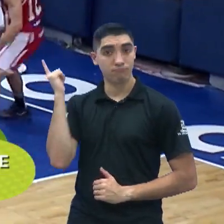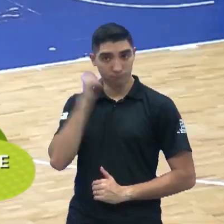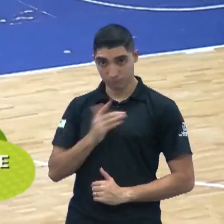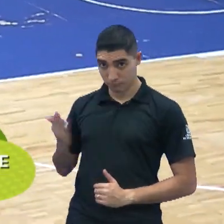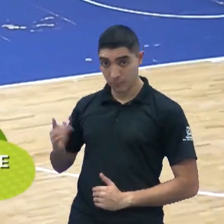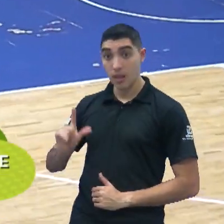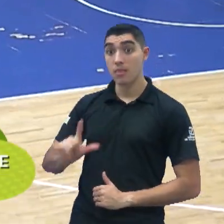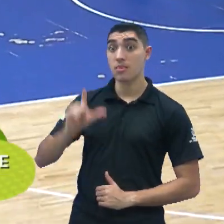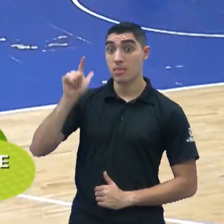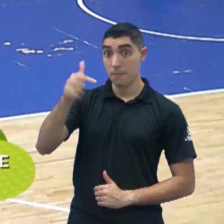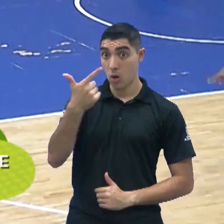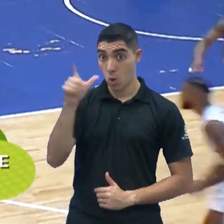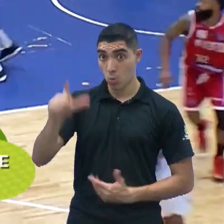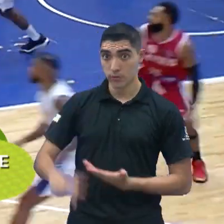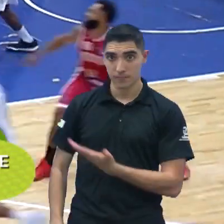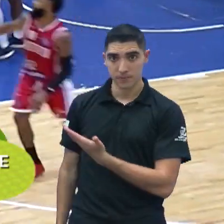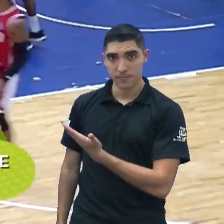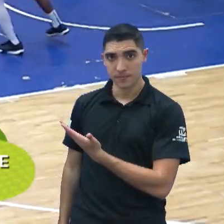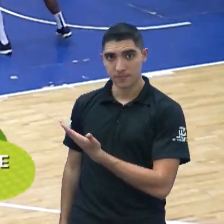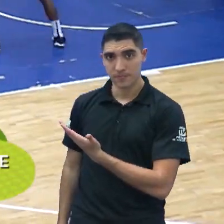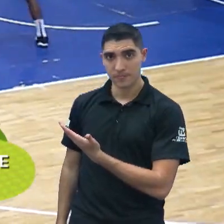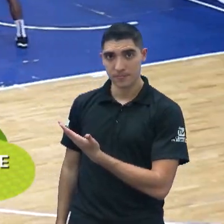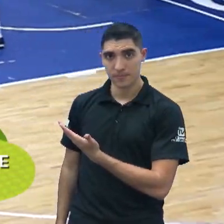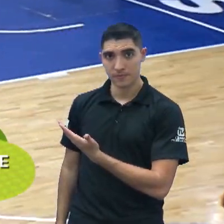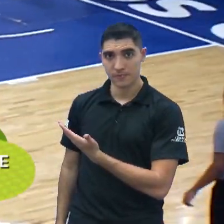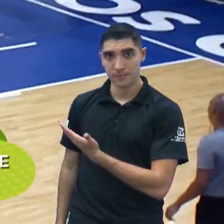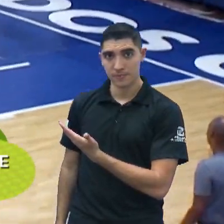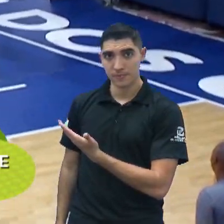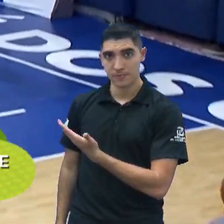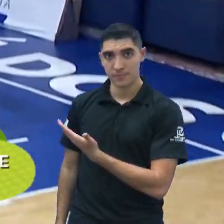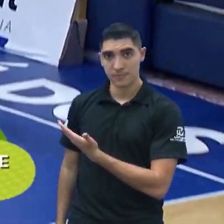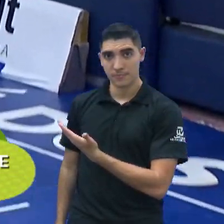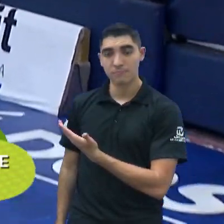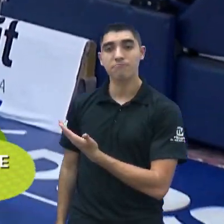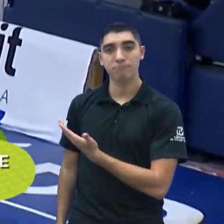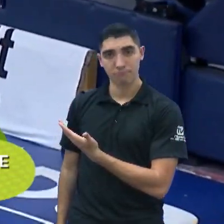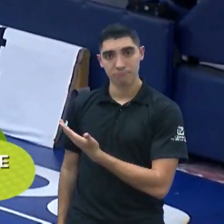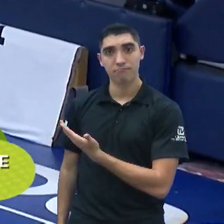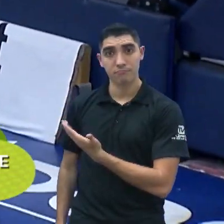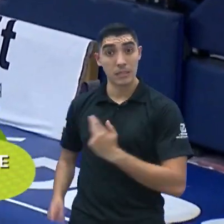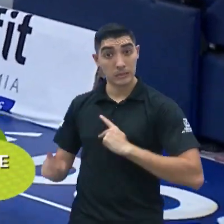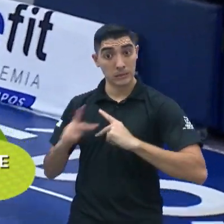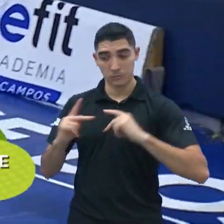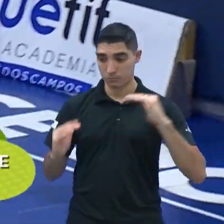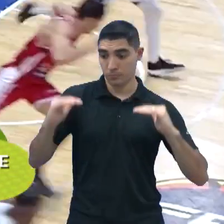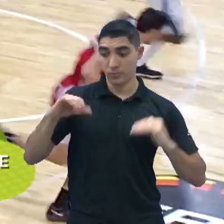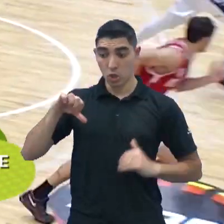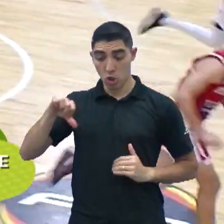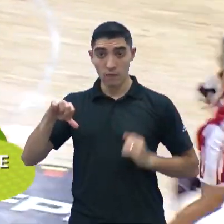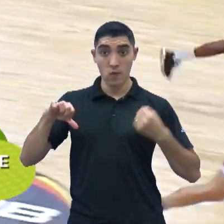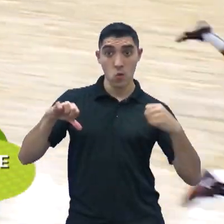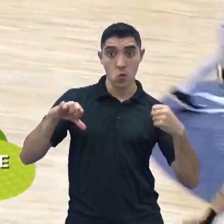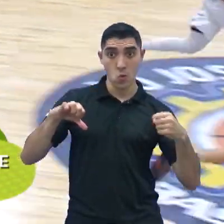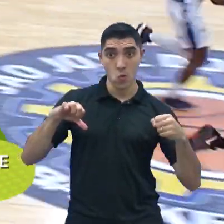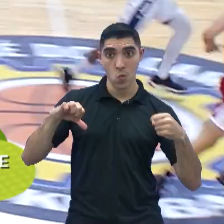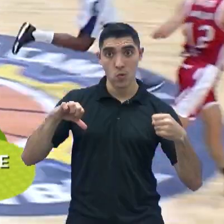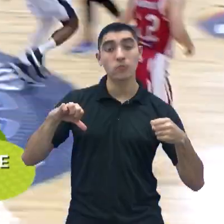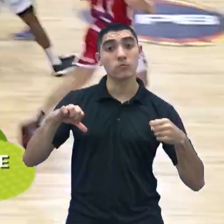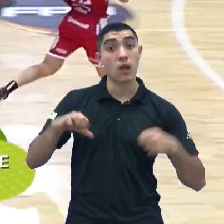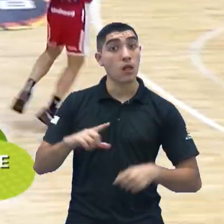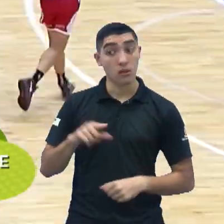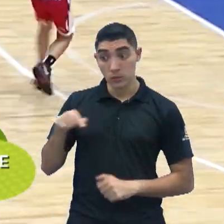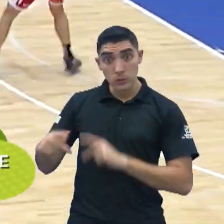Miller, depois com Léo Craveiro, para virar para o São José, 9-8. A